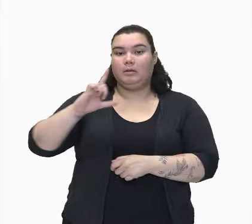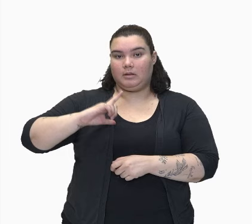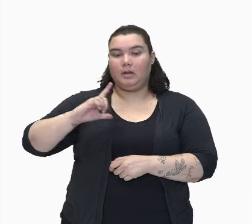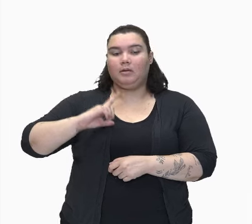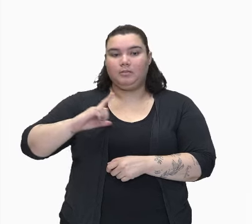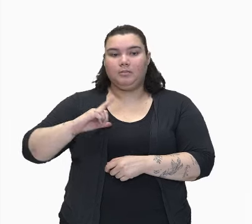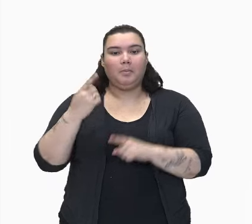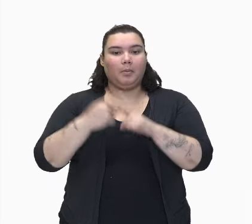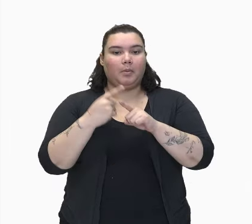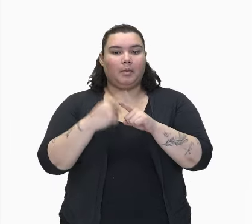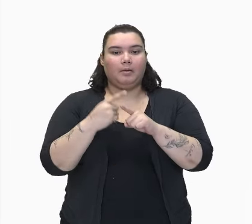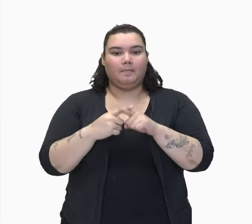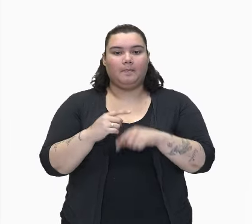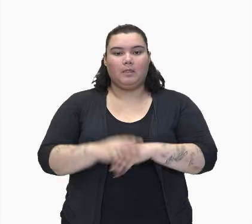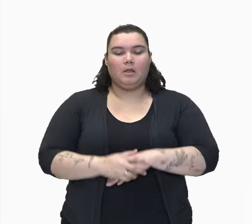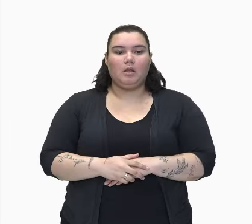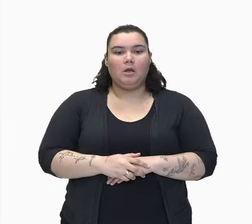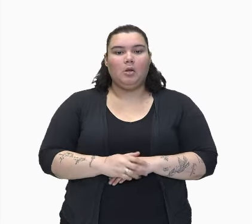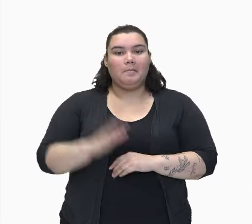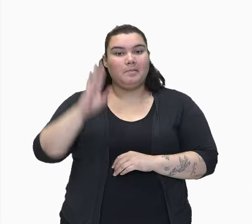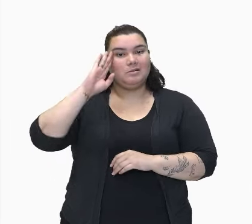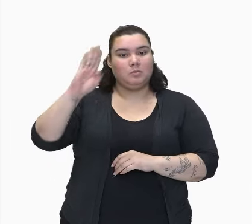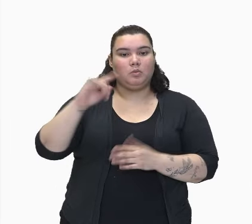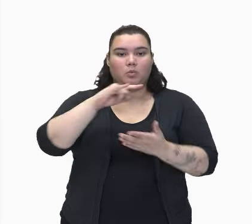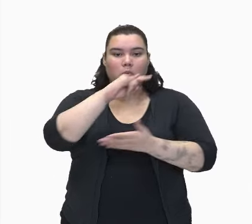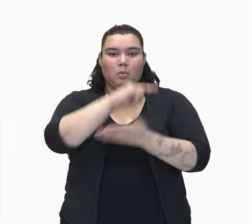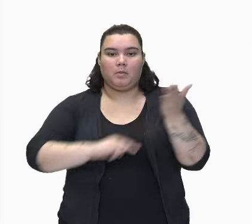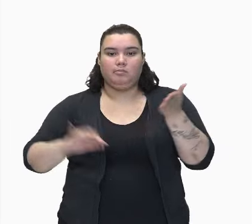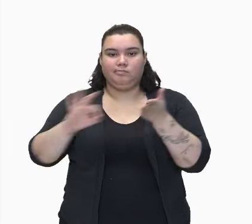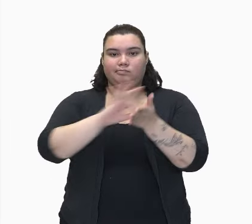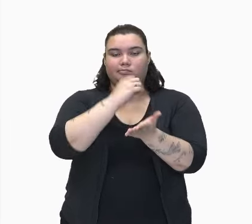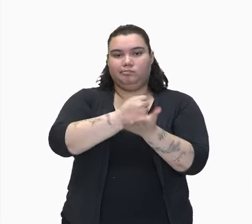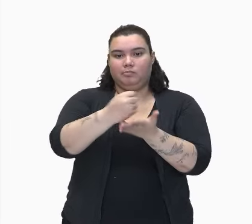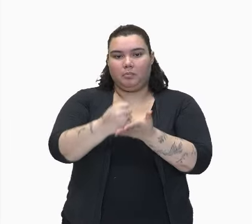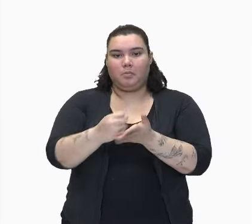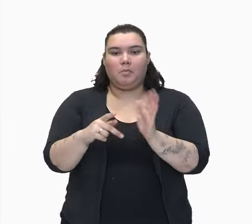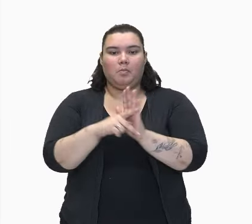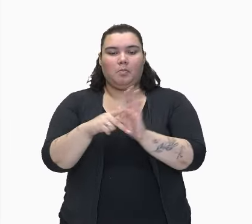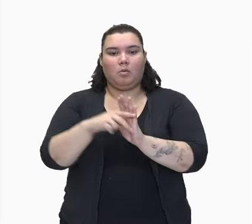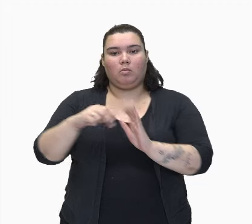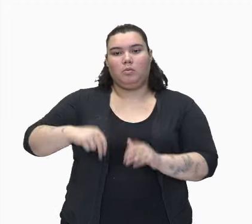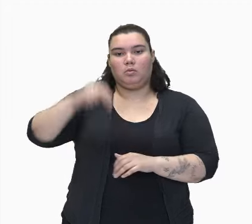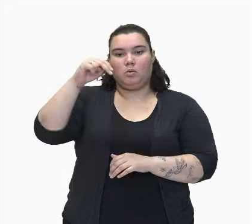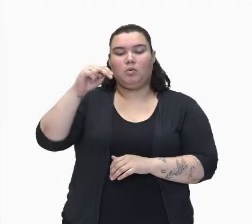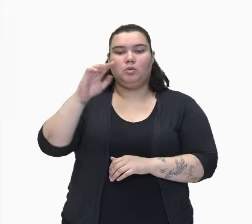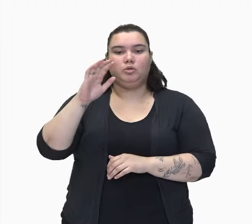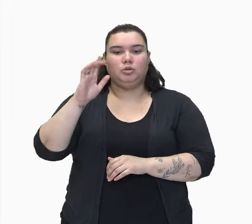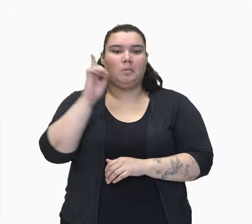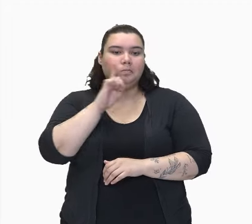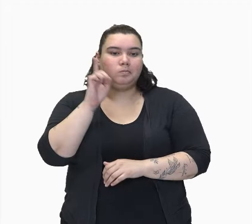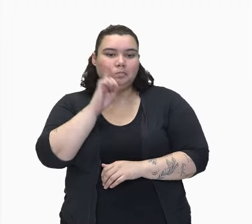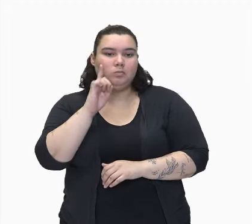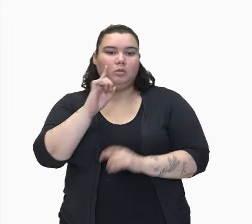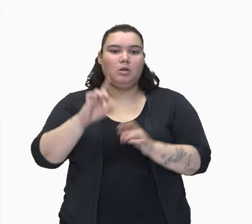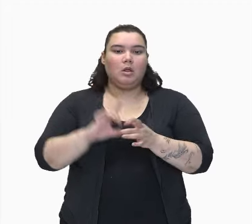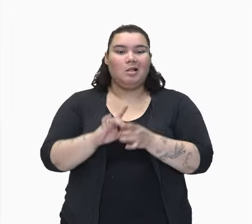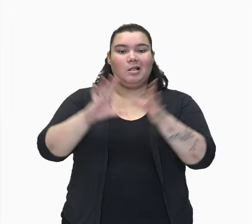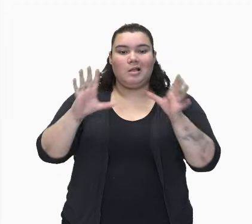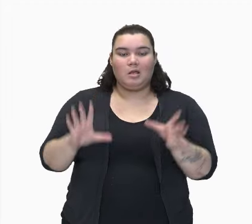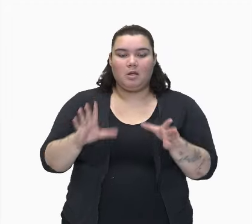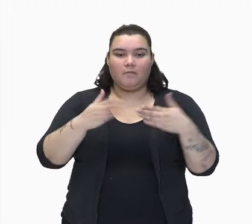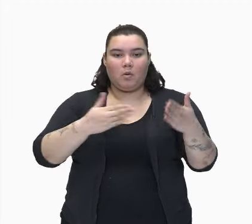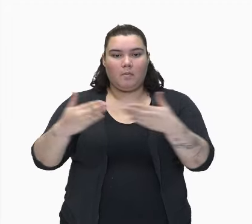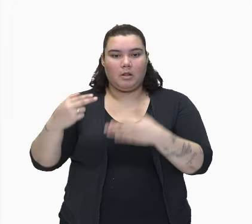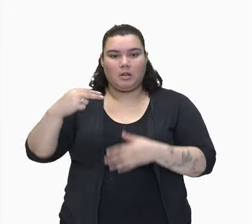América, em virtude também, principalmente, do Tratado Norte-Americano de Livre Comércio, NAFTA, que desde